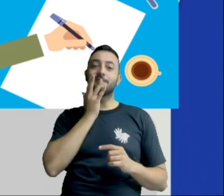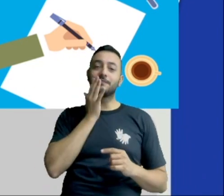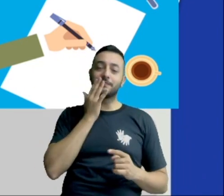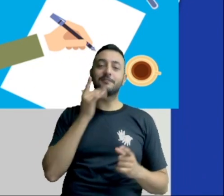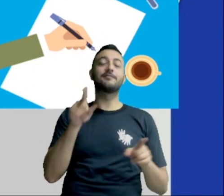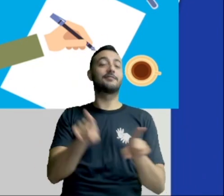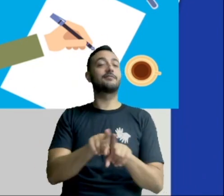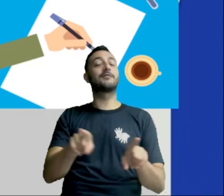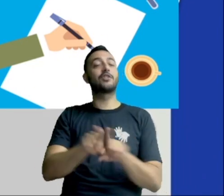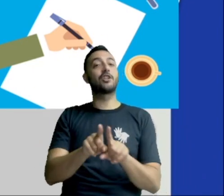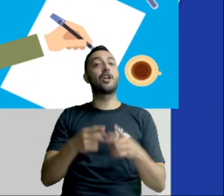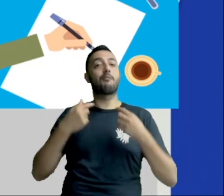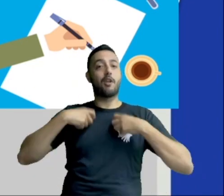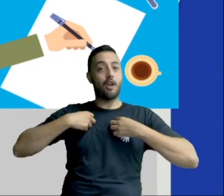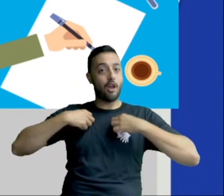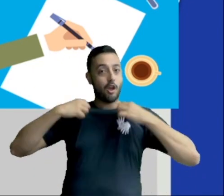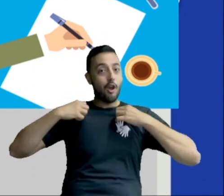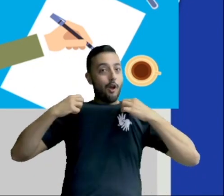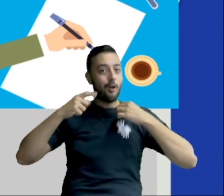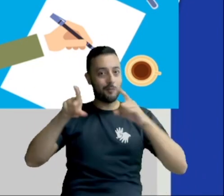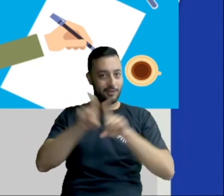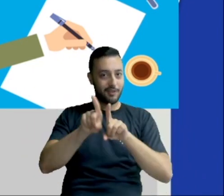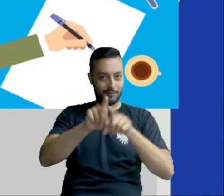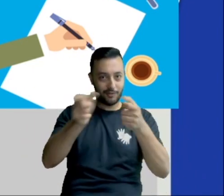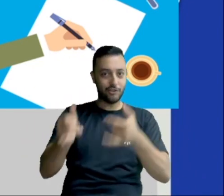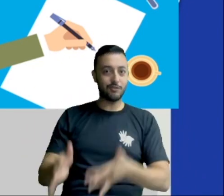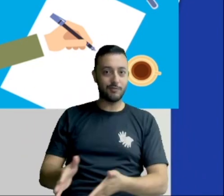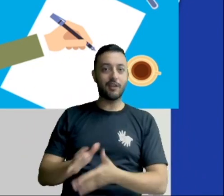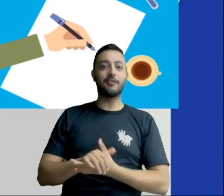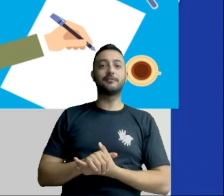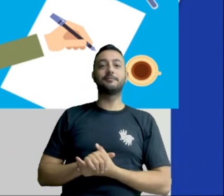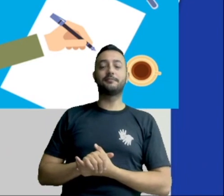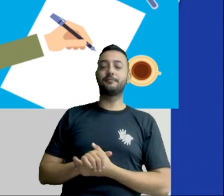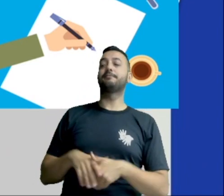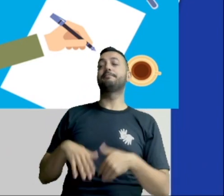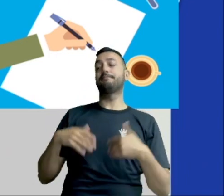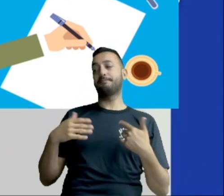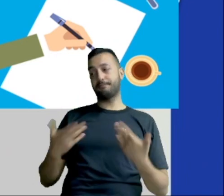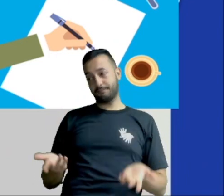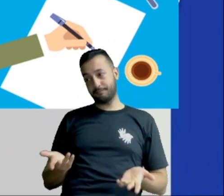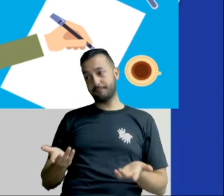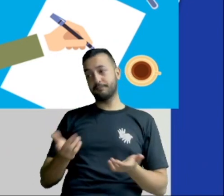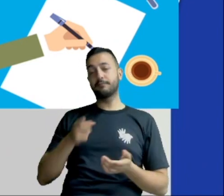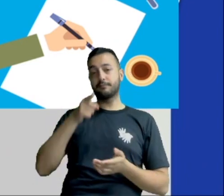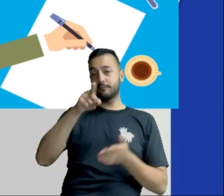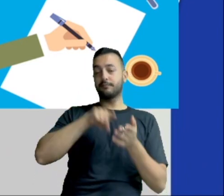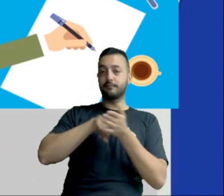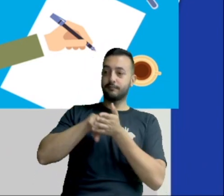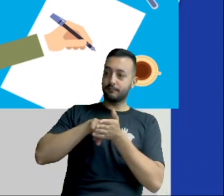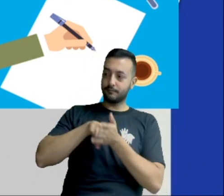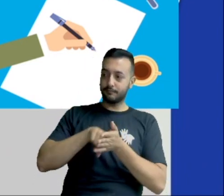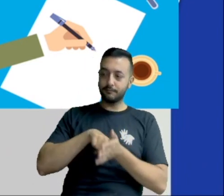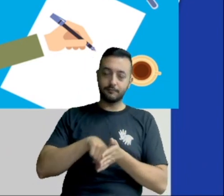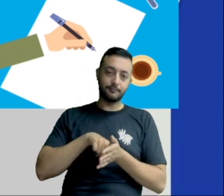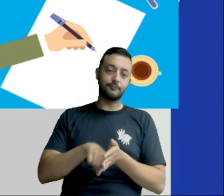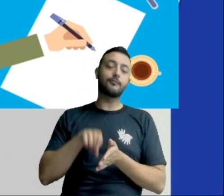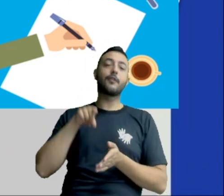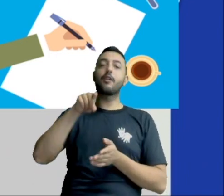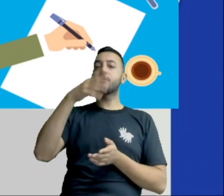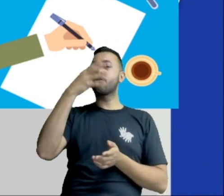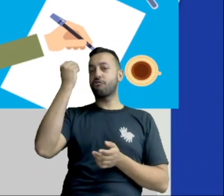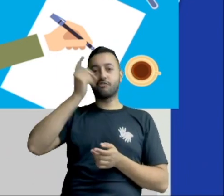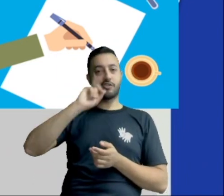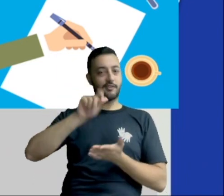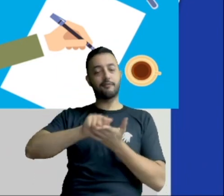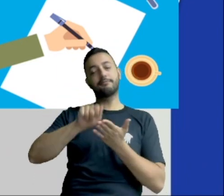de vestimentas, tá? Fala como é que estão vestidas. E aí eu deixo uma boa pesquisa a vocês e não esqueçam de